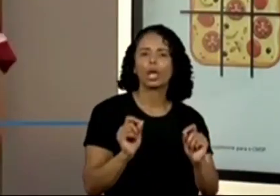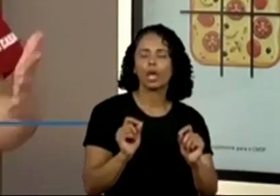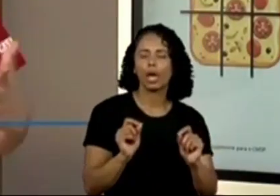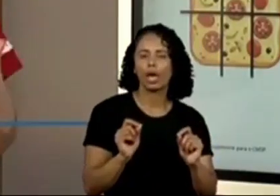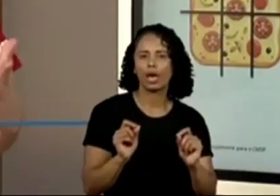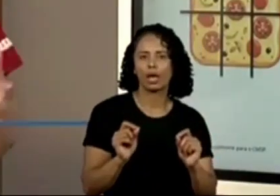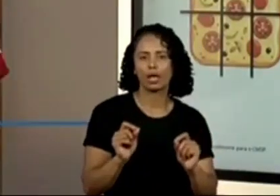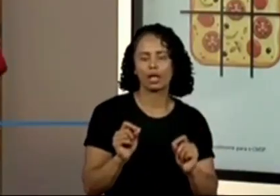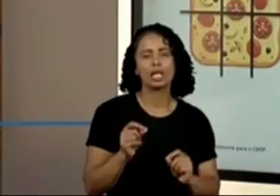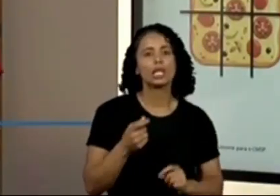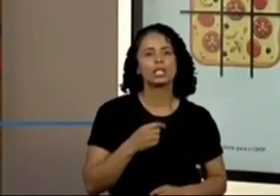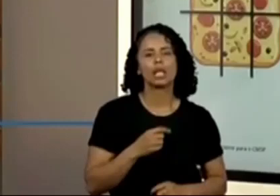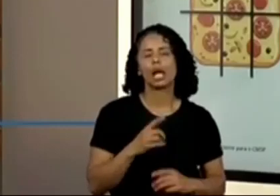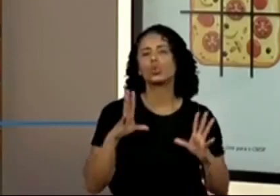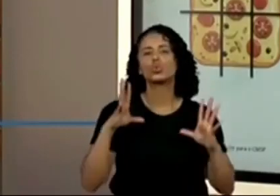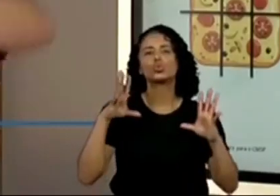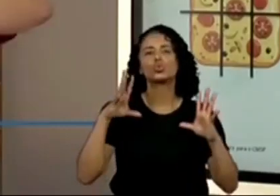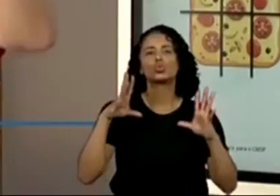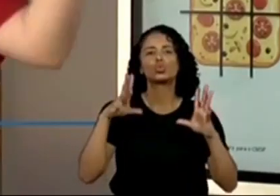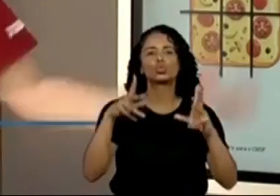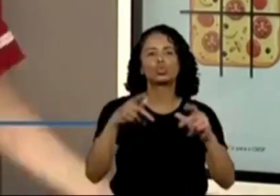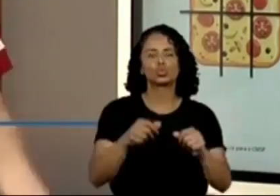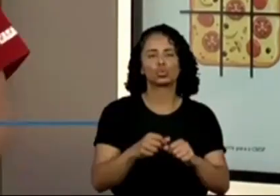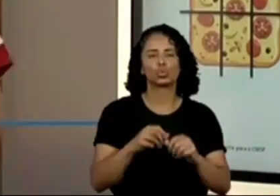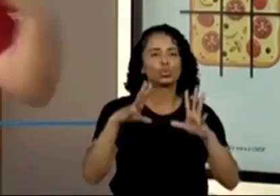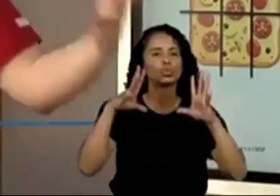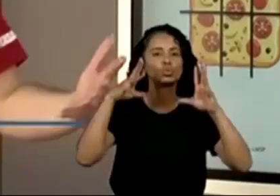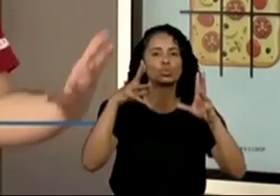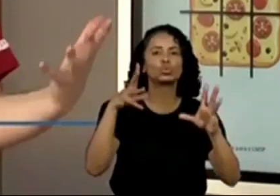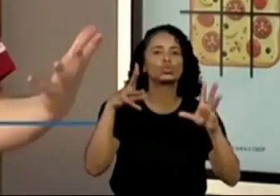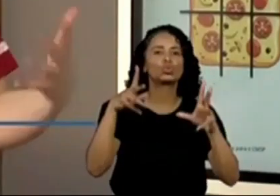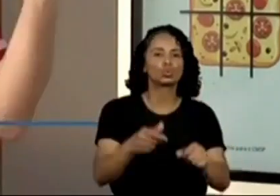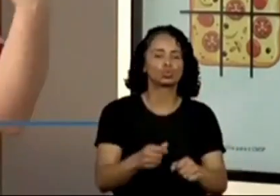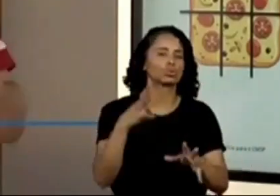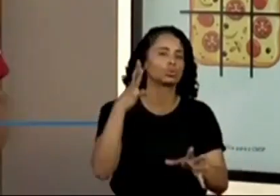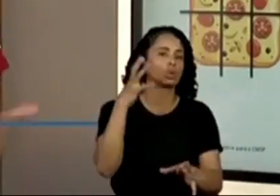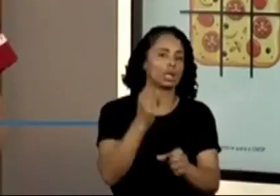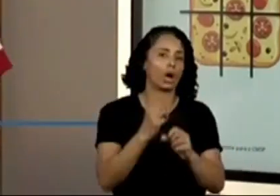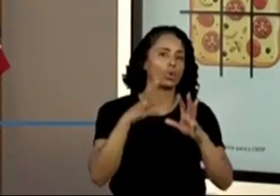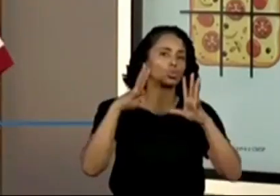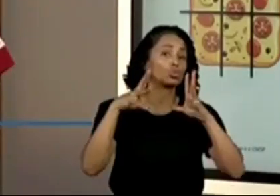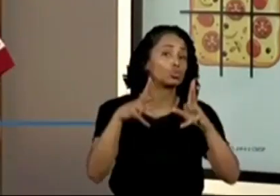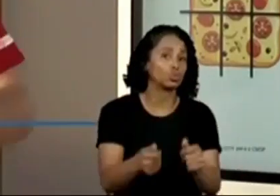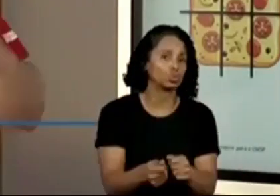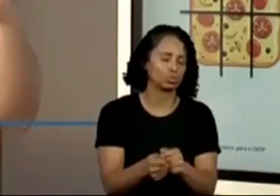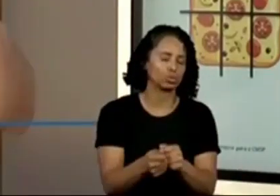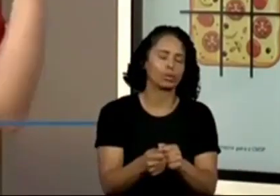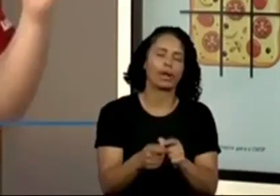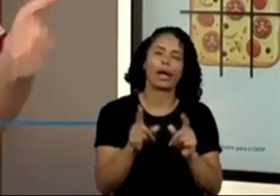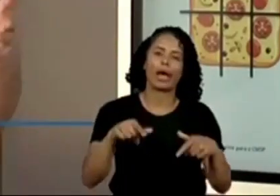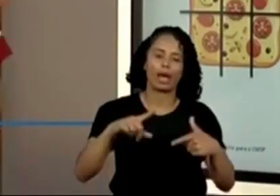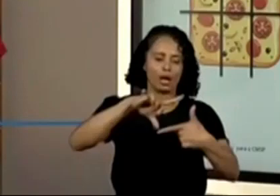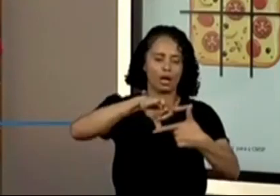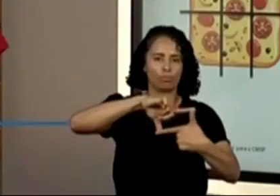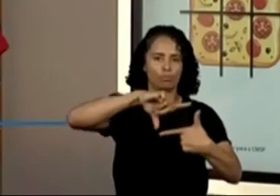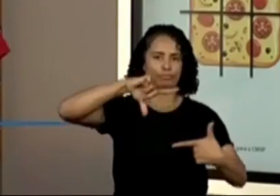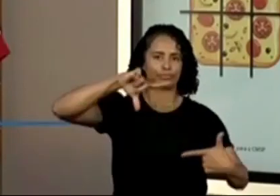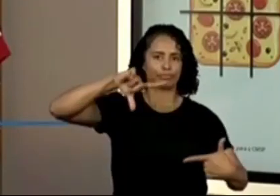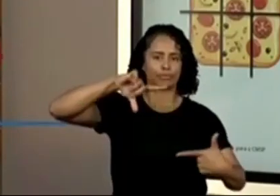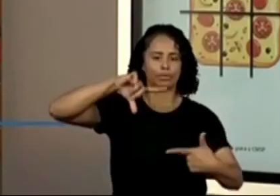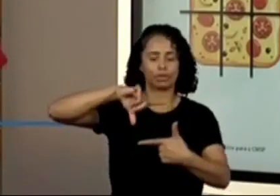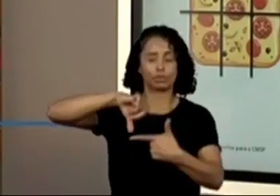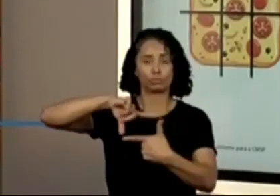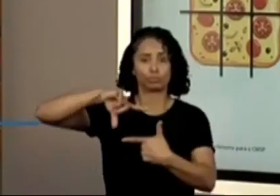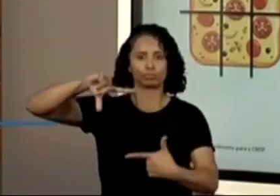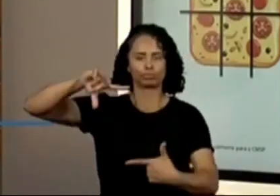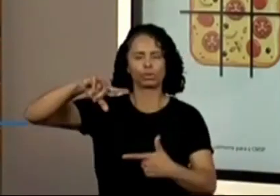seu inteiro? O que você considera como inteiro, como todo? No caso aí a possibilidade. Até então eu estava trabalhando com uma